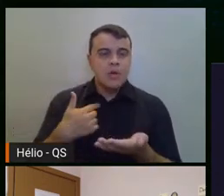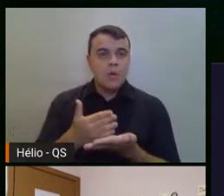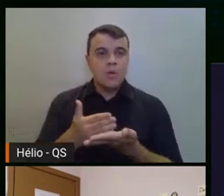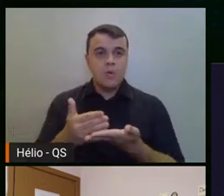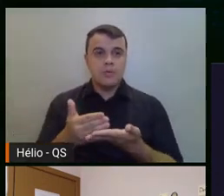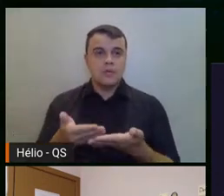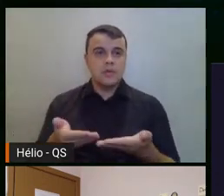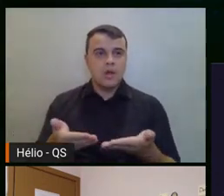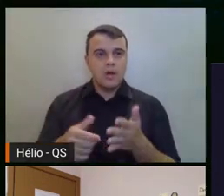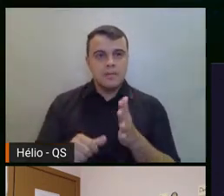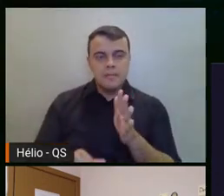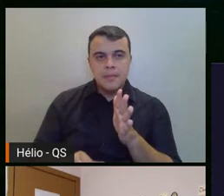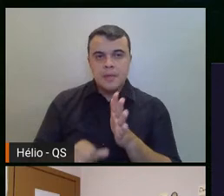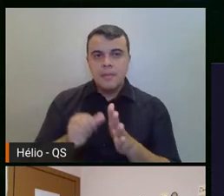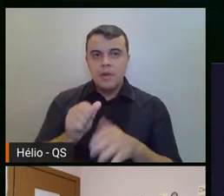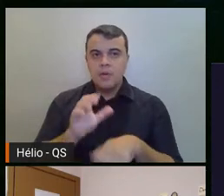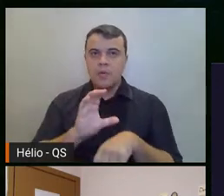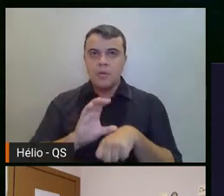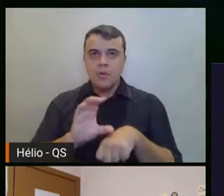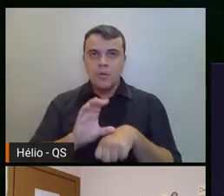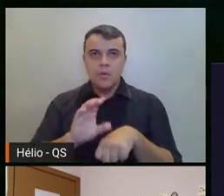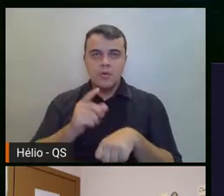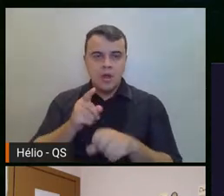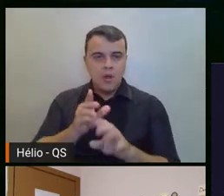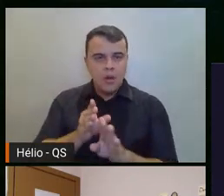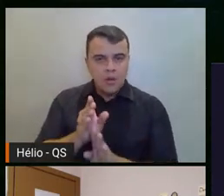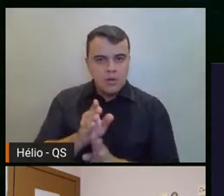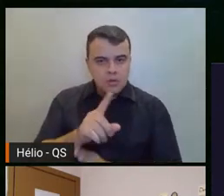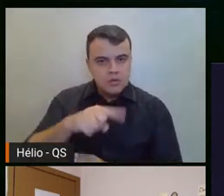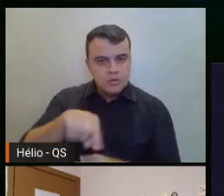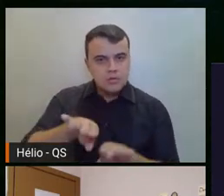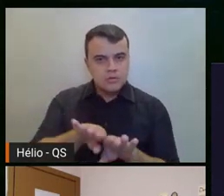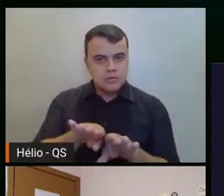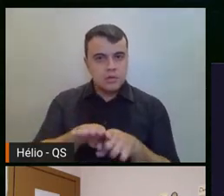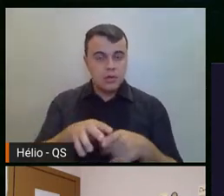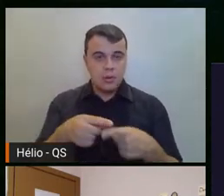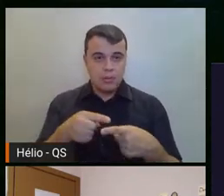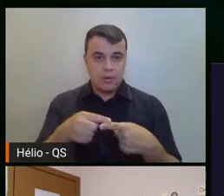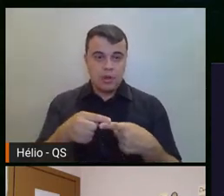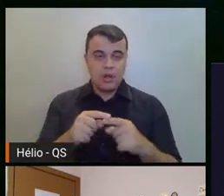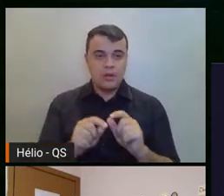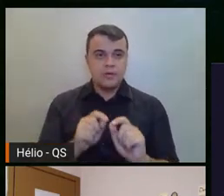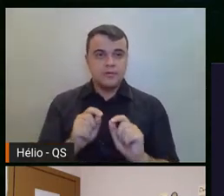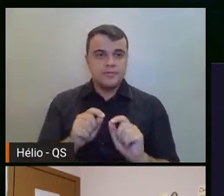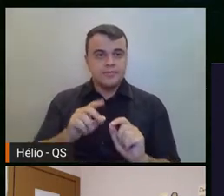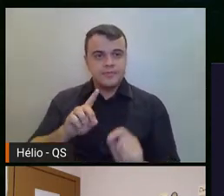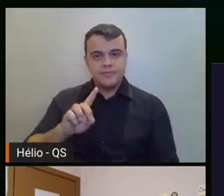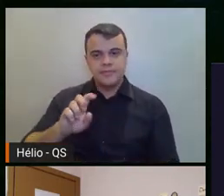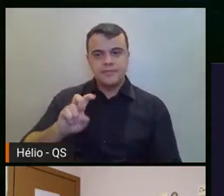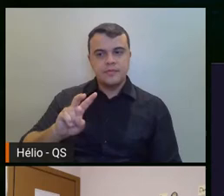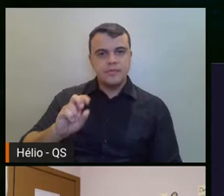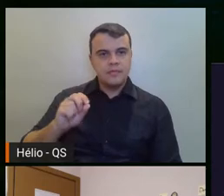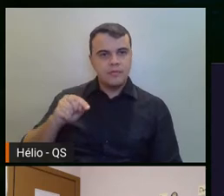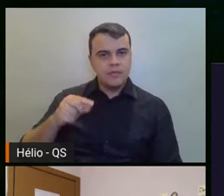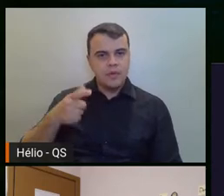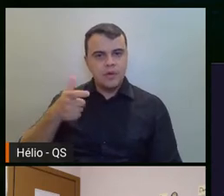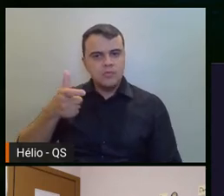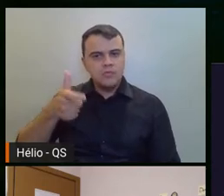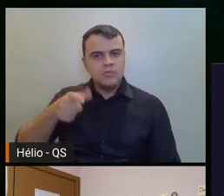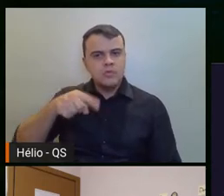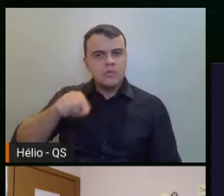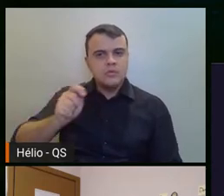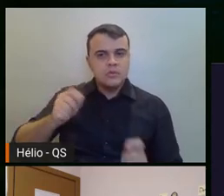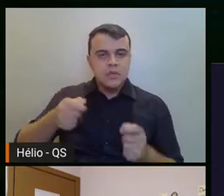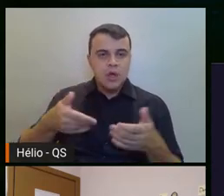Talvez seja seu primeiro podcamp eu super recomendo também porque ele é o The Voice Ele é um lugar comum porque assim